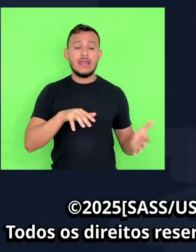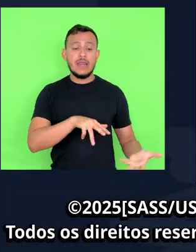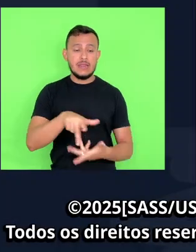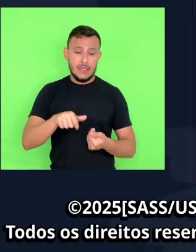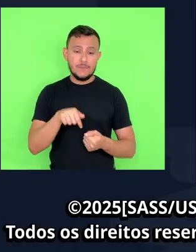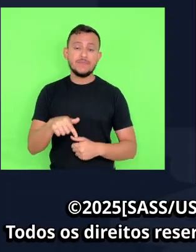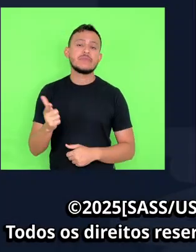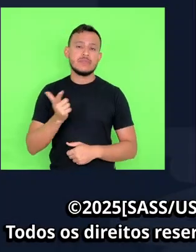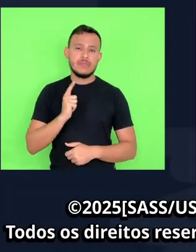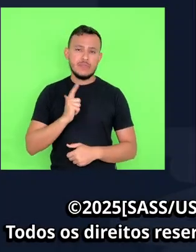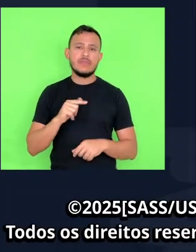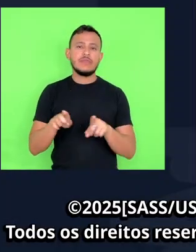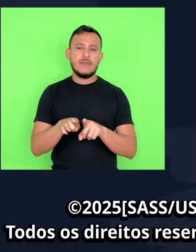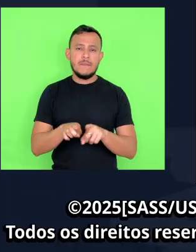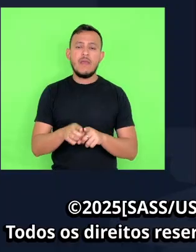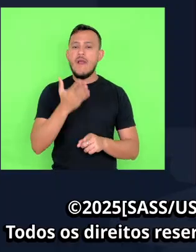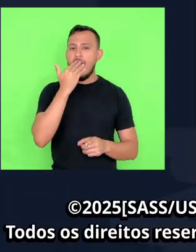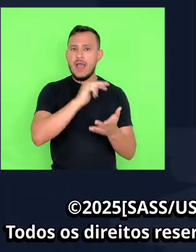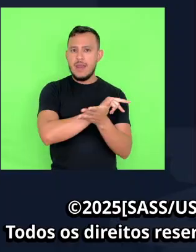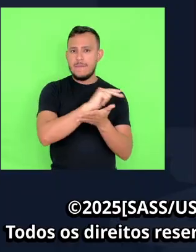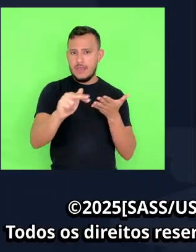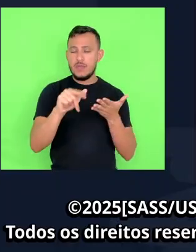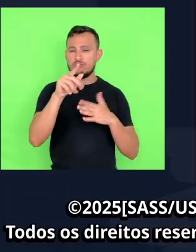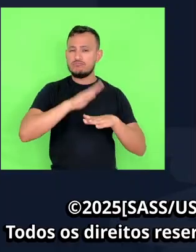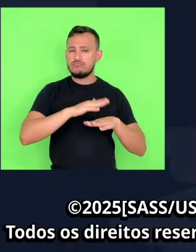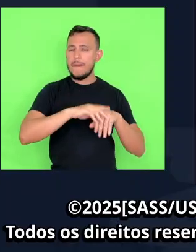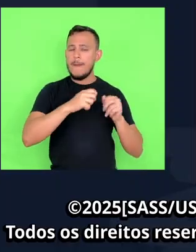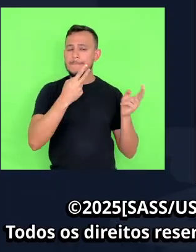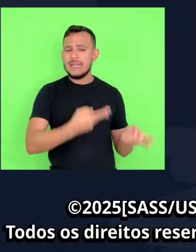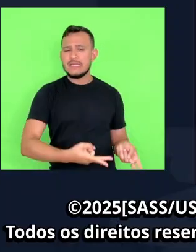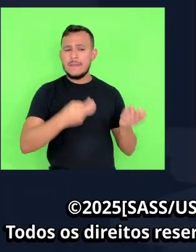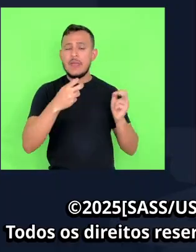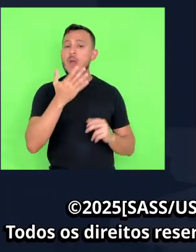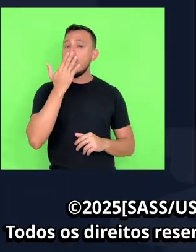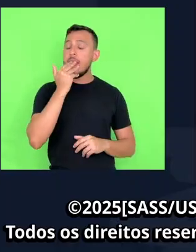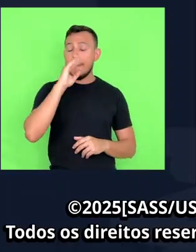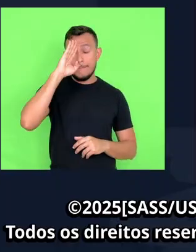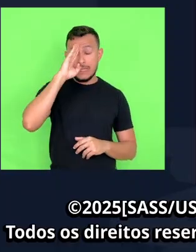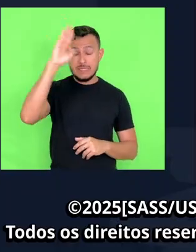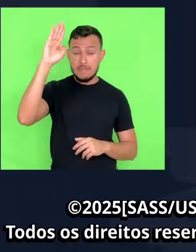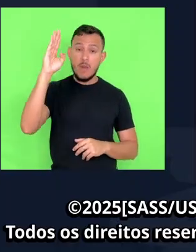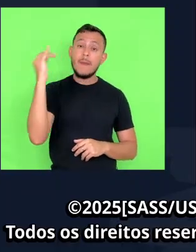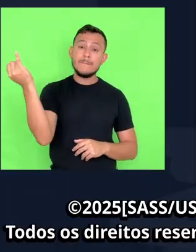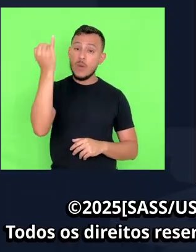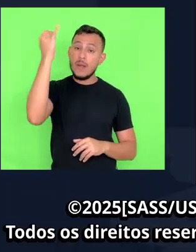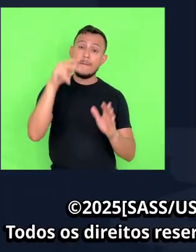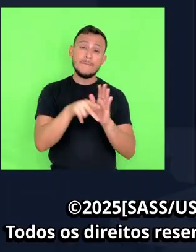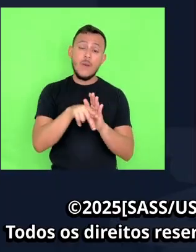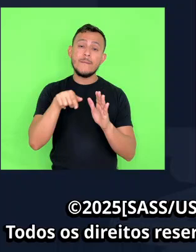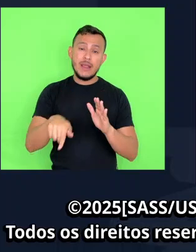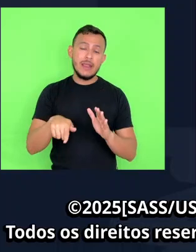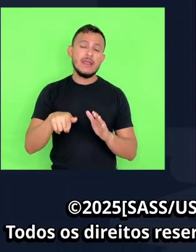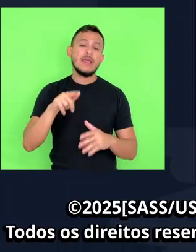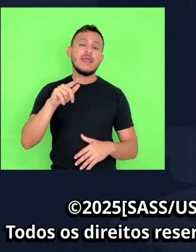Aqui nós temos os alimentos e vocês podem ver que o alimento mais importante na produção de